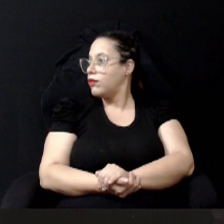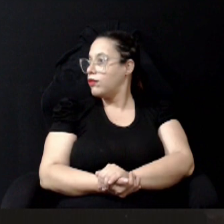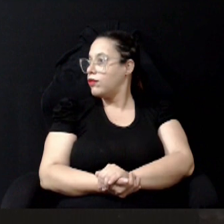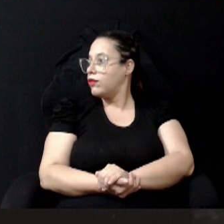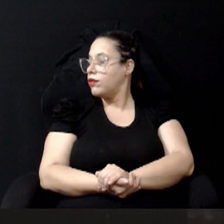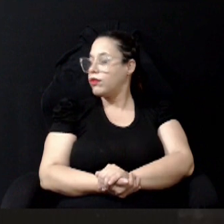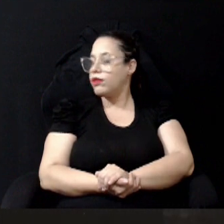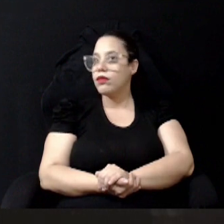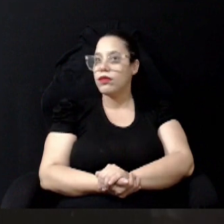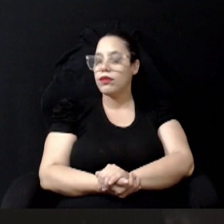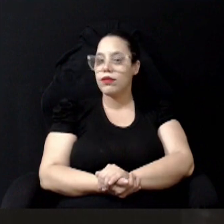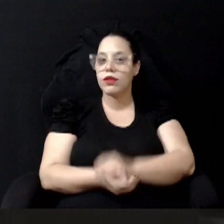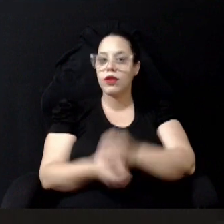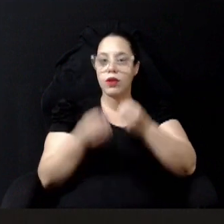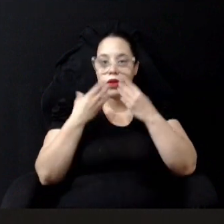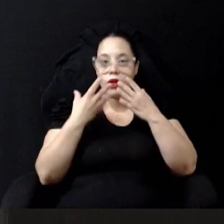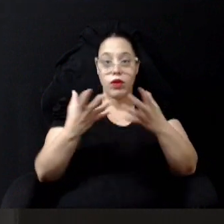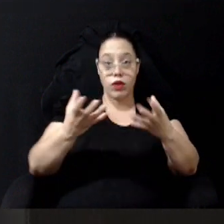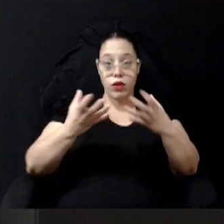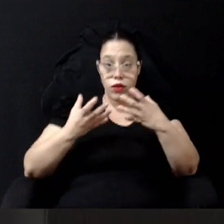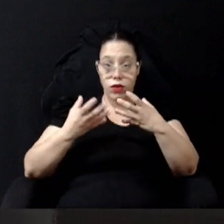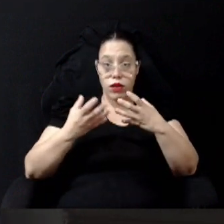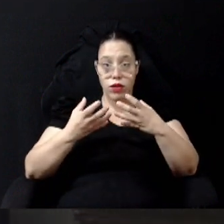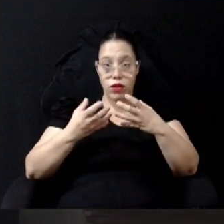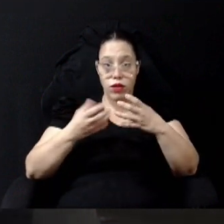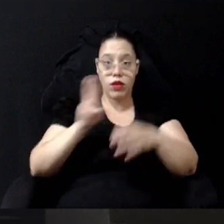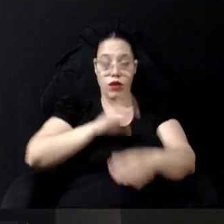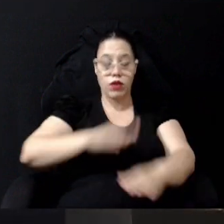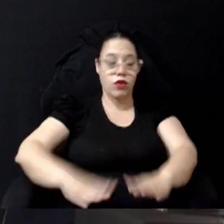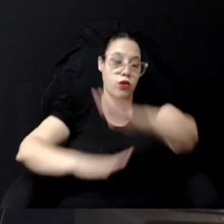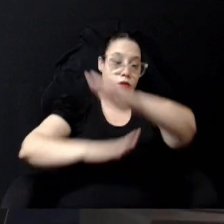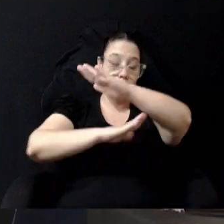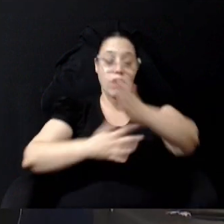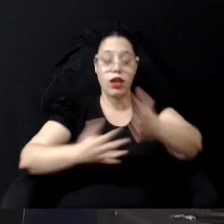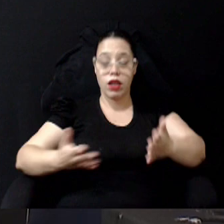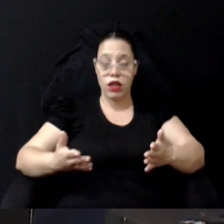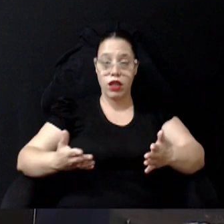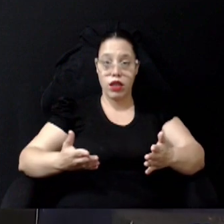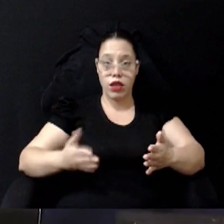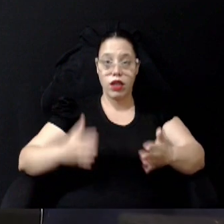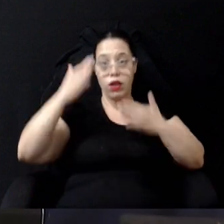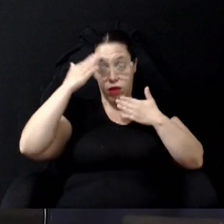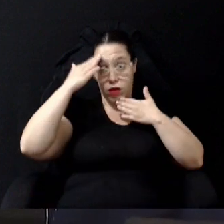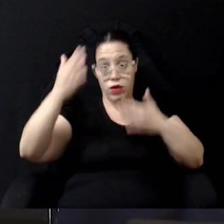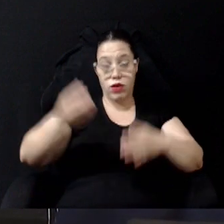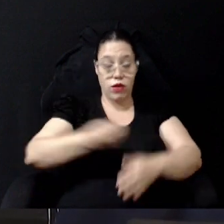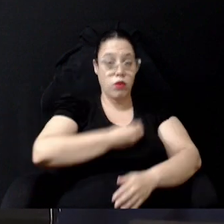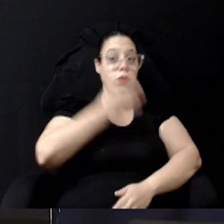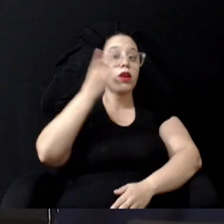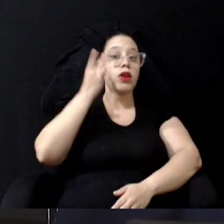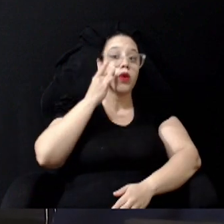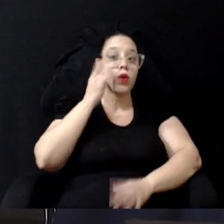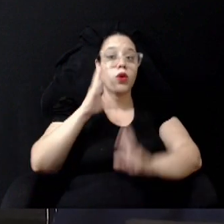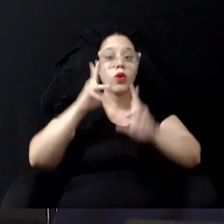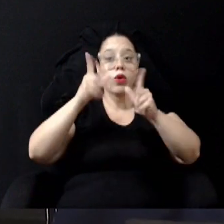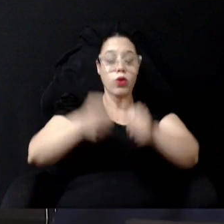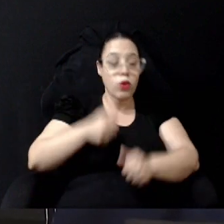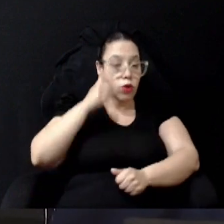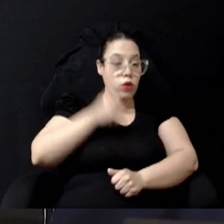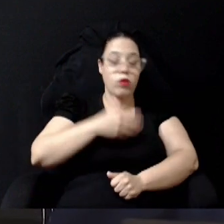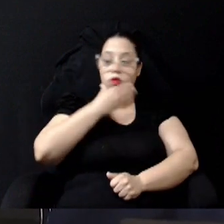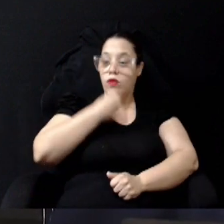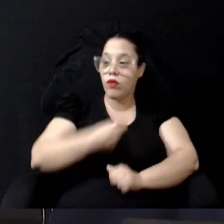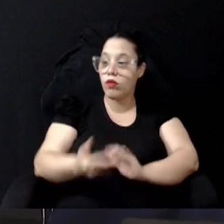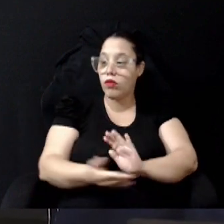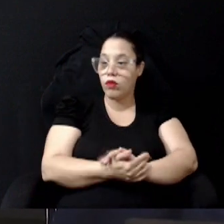Bem, eu queria, então, em nome da Câmara Municipal de Campinas, agradecer a presença de todos, todas e todes.